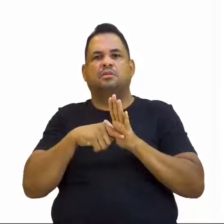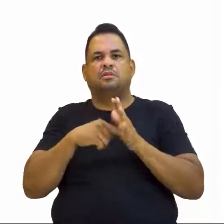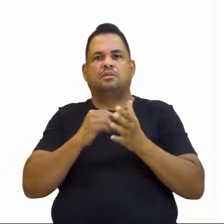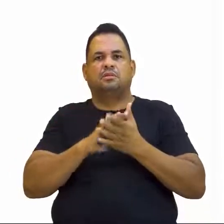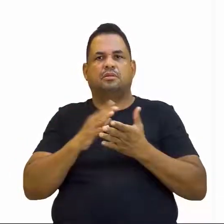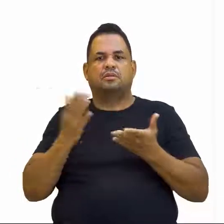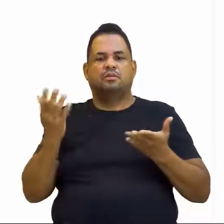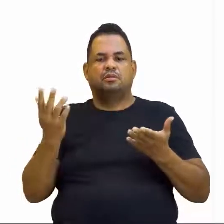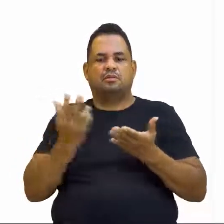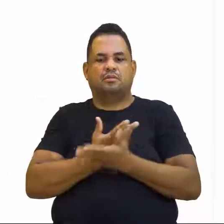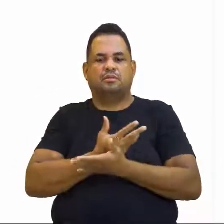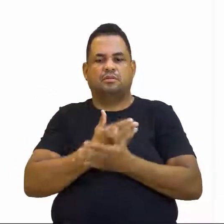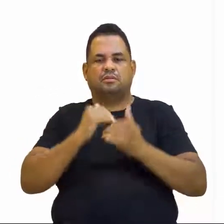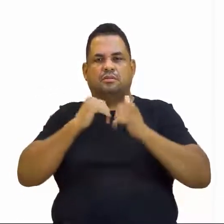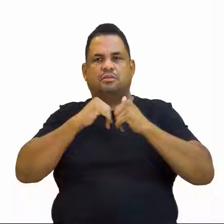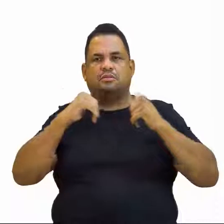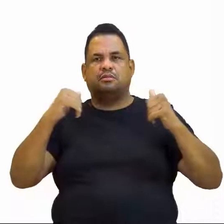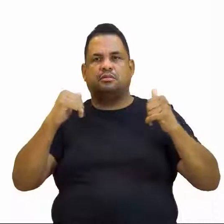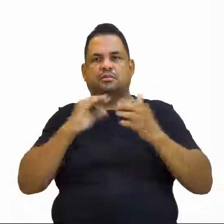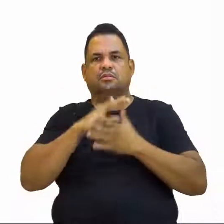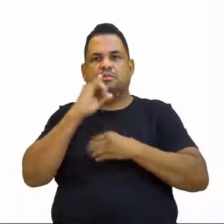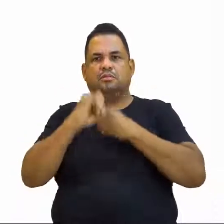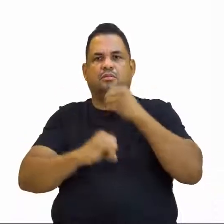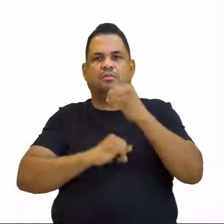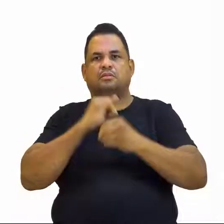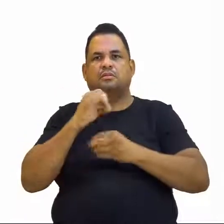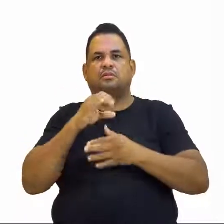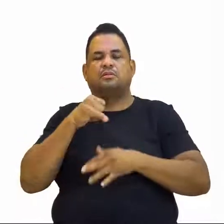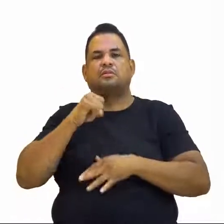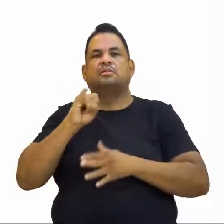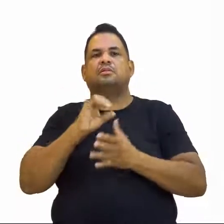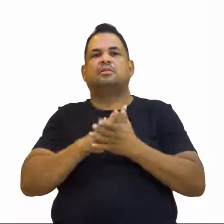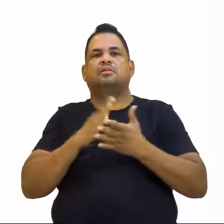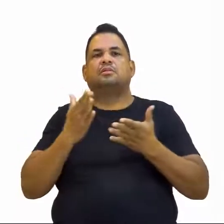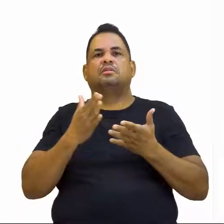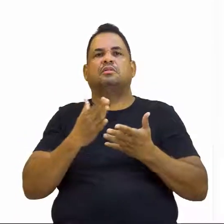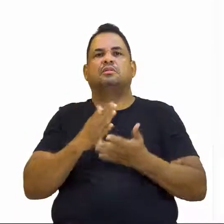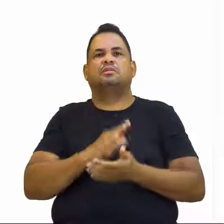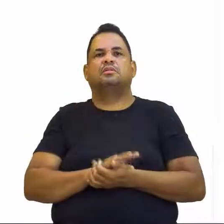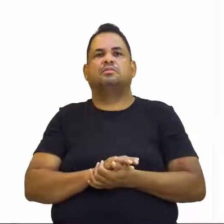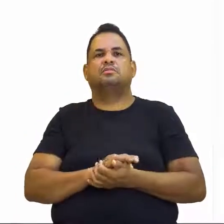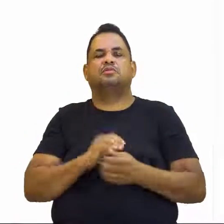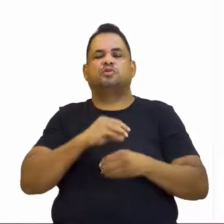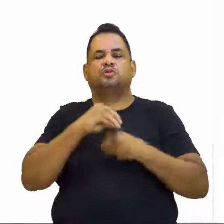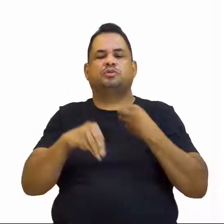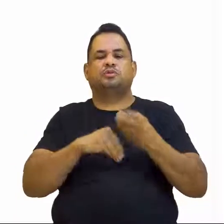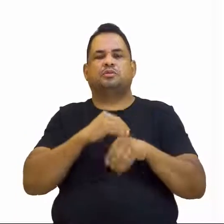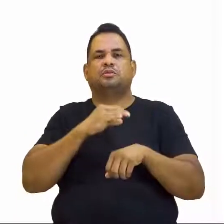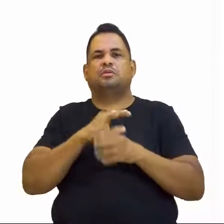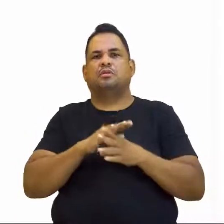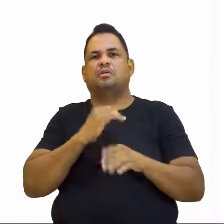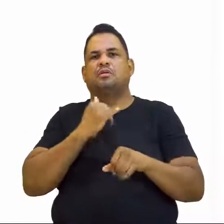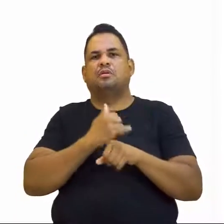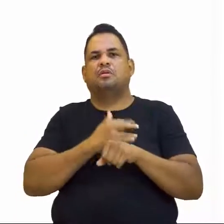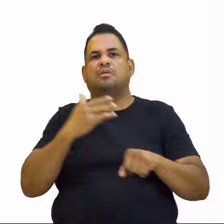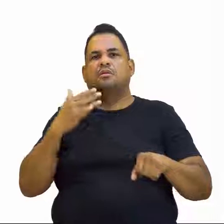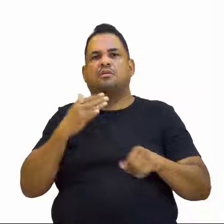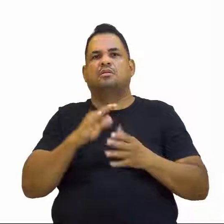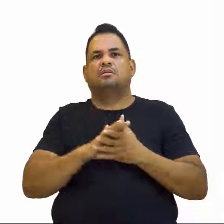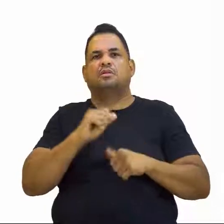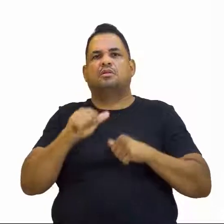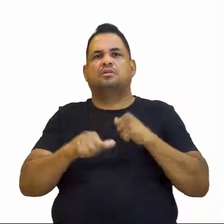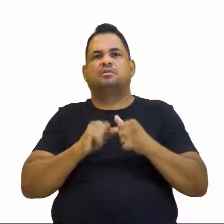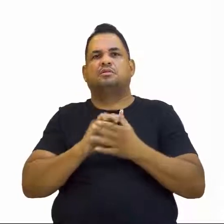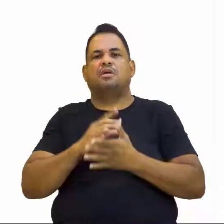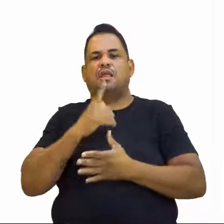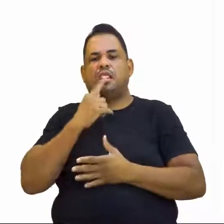sofrem dissociação iônica. Se eu colocar ele com um ácido, ele vai formar sal e